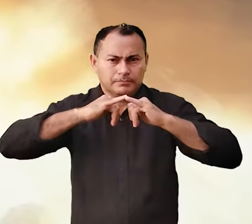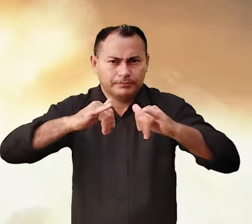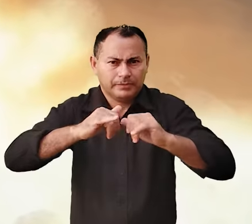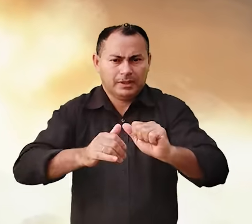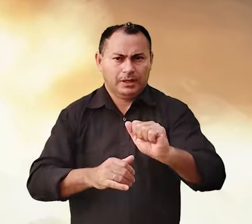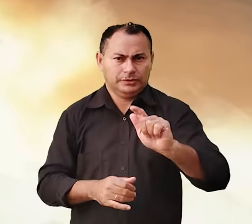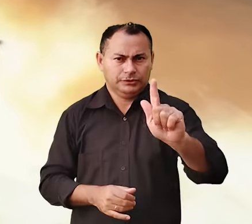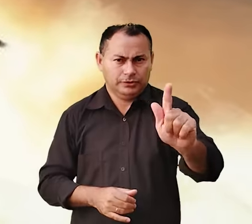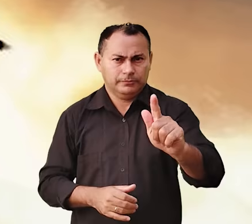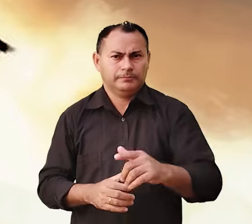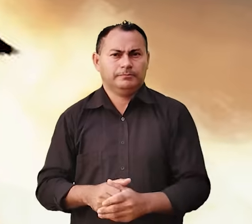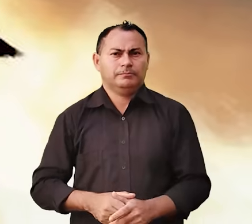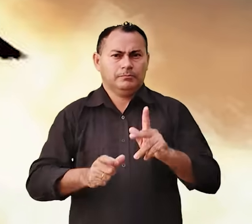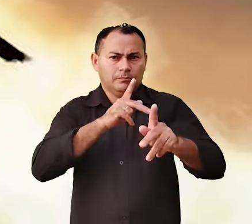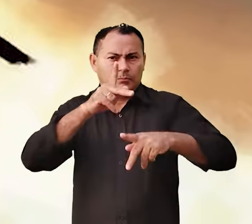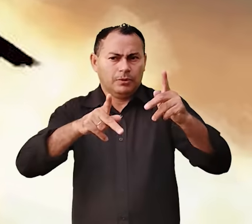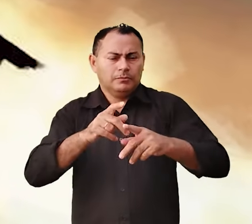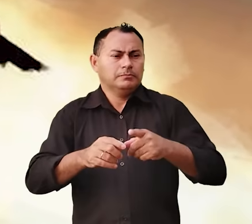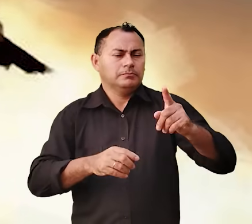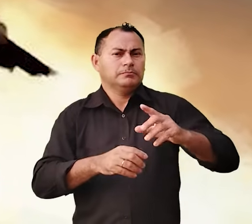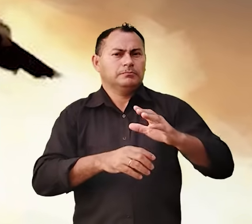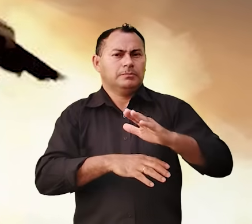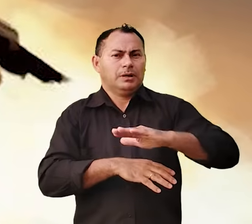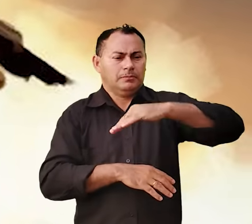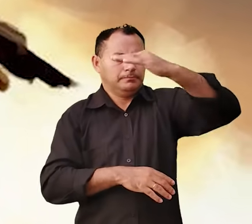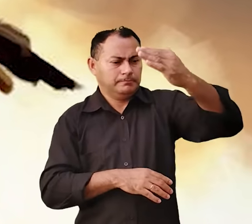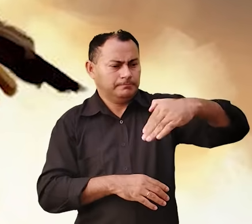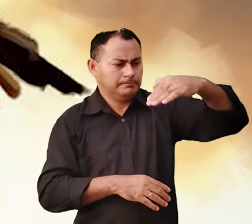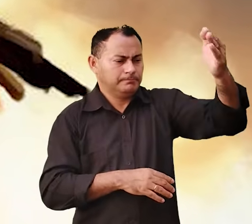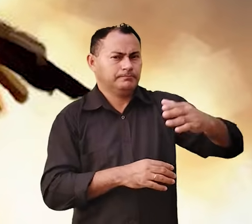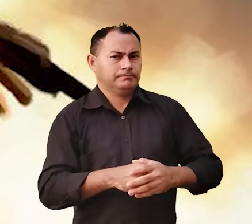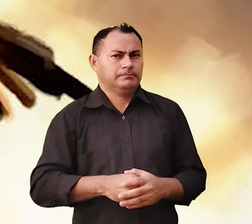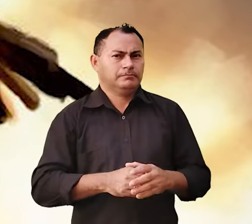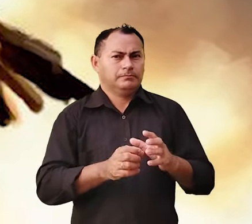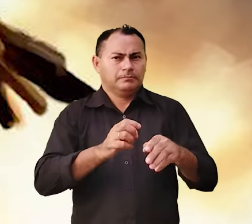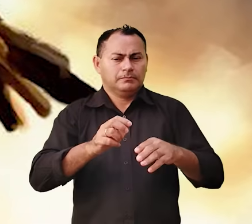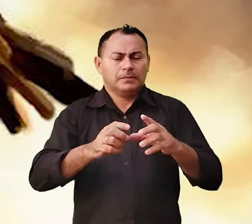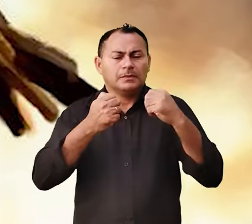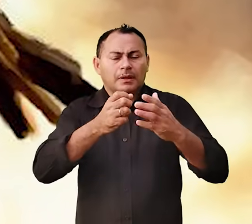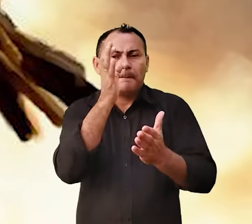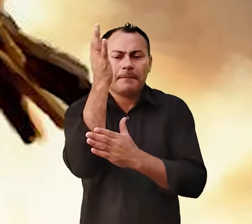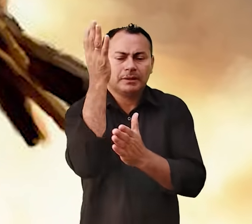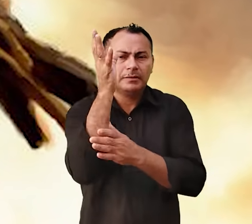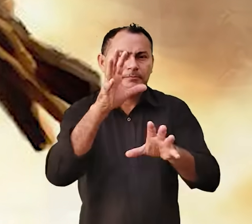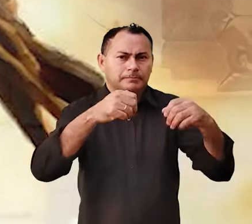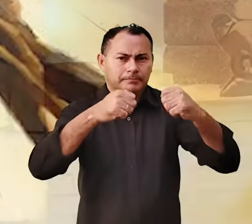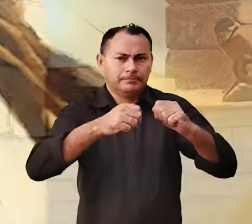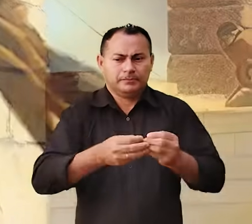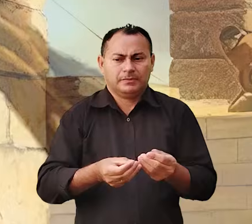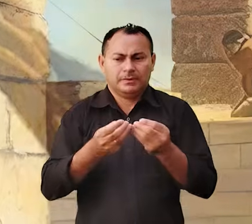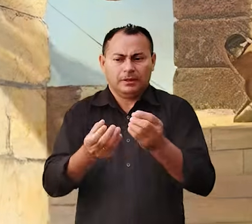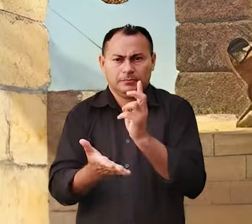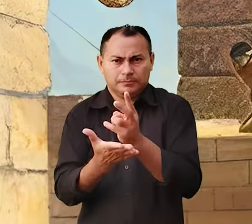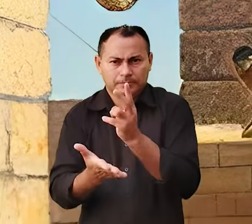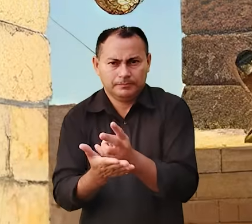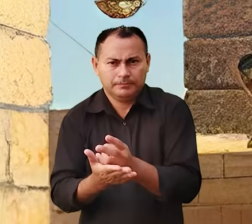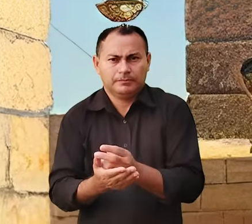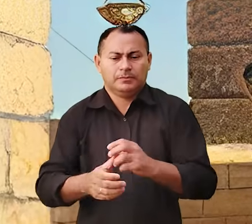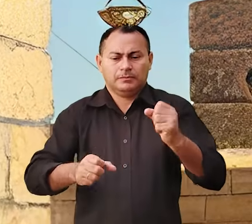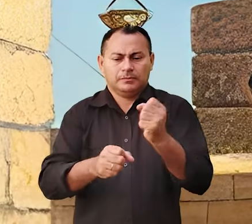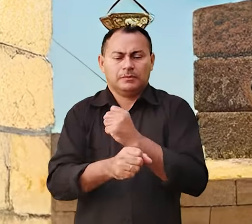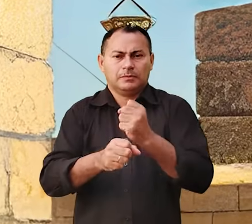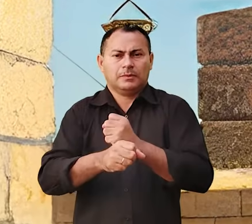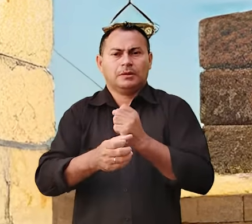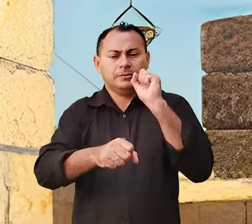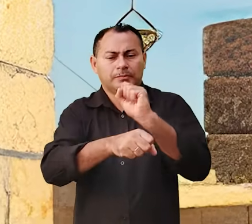obedecessem à pregação de Ageu. O povo foi para as montanhas, pegou as madeiras que precisavam e deram